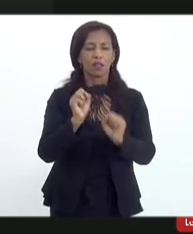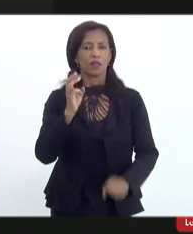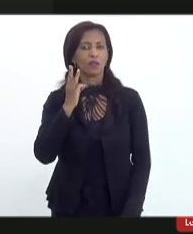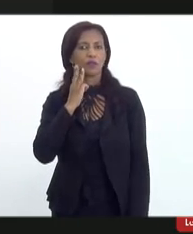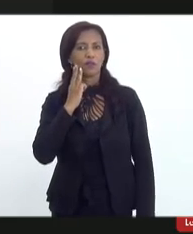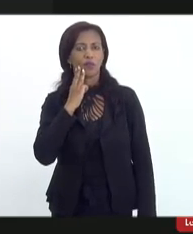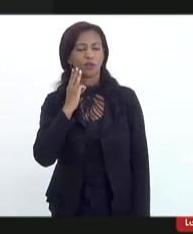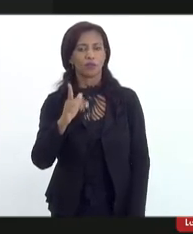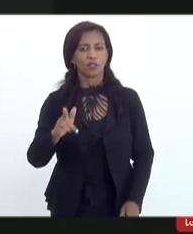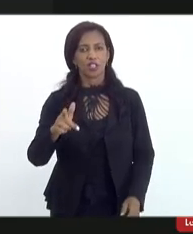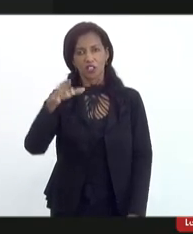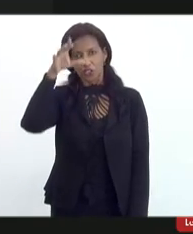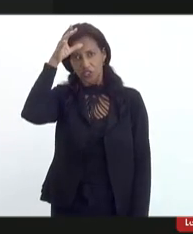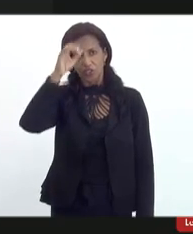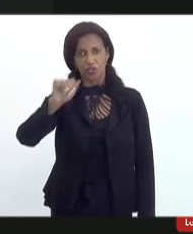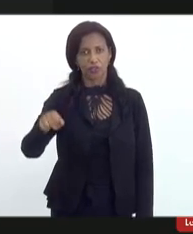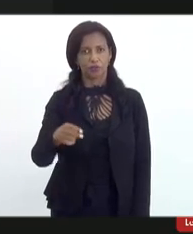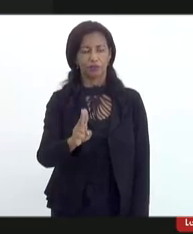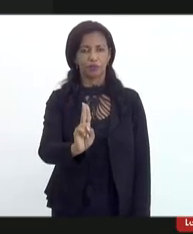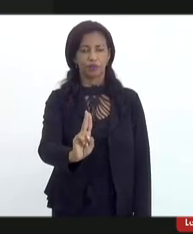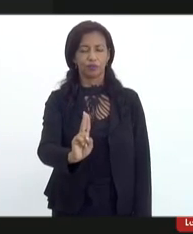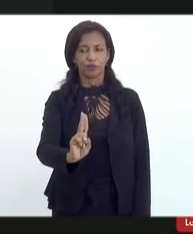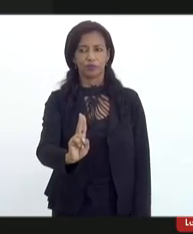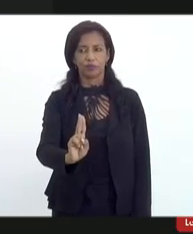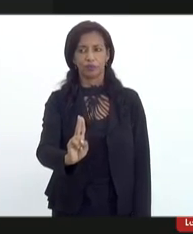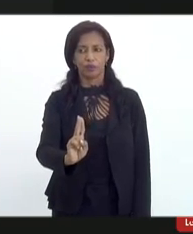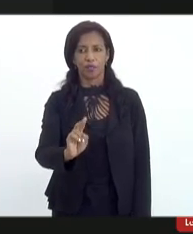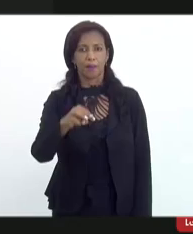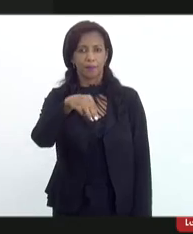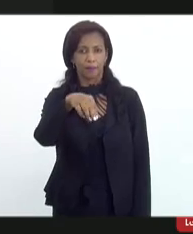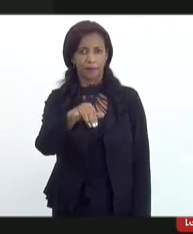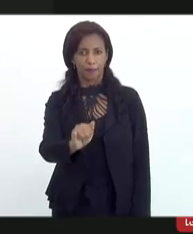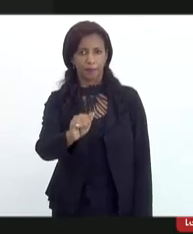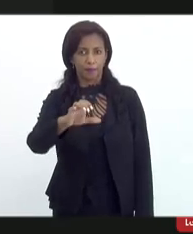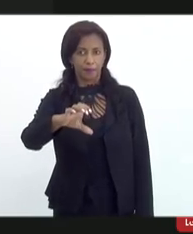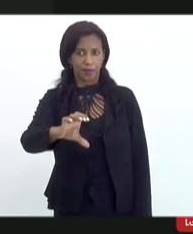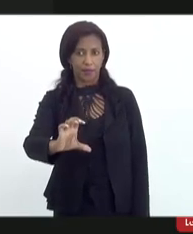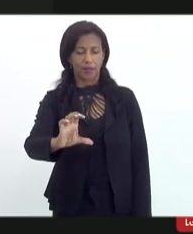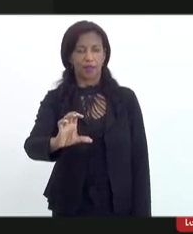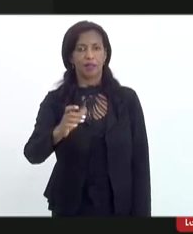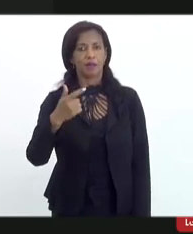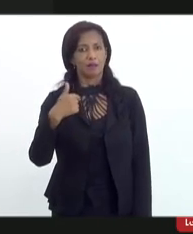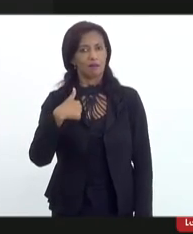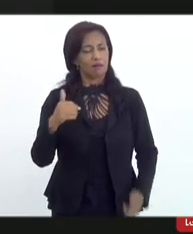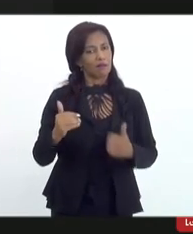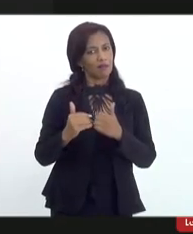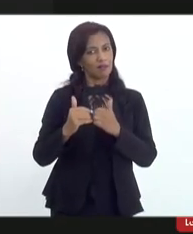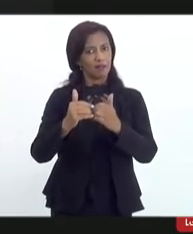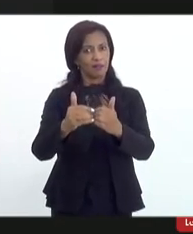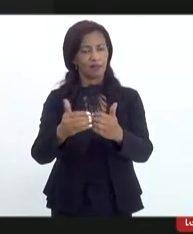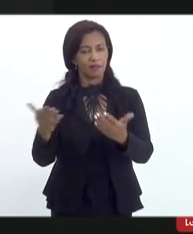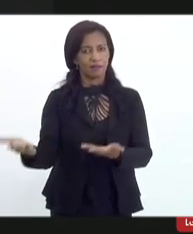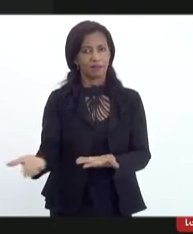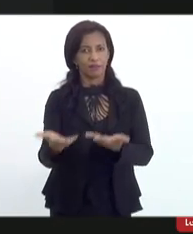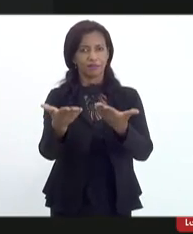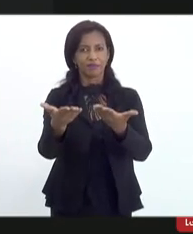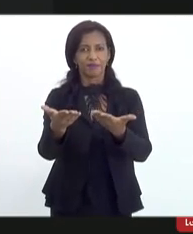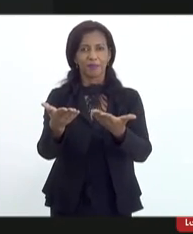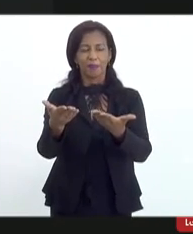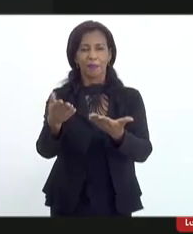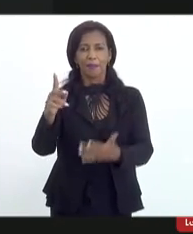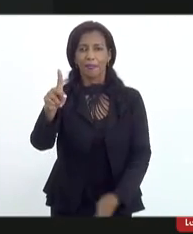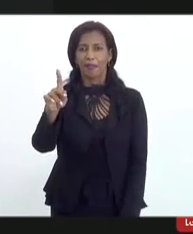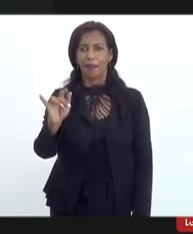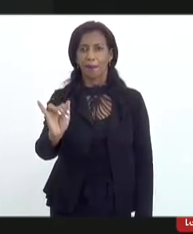Valdec Carneiro, Tia Ju e Carlos Mink. Mas eu queria abrir, iniciando aqui com o pai Márcio